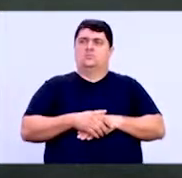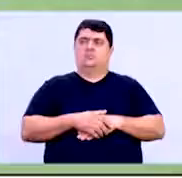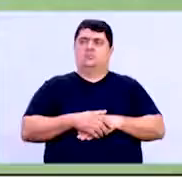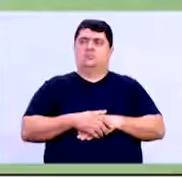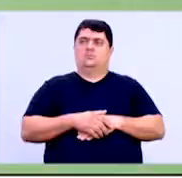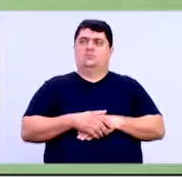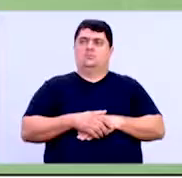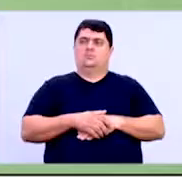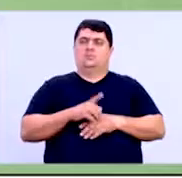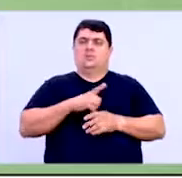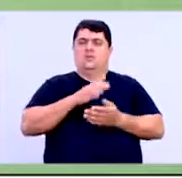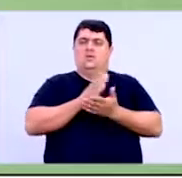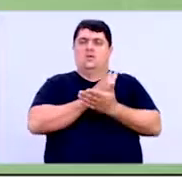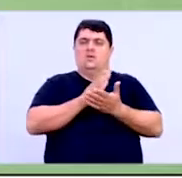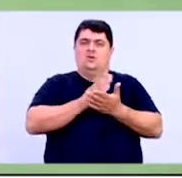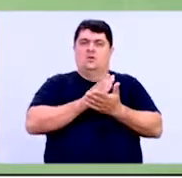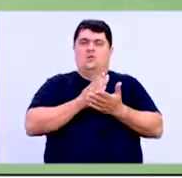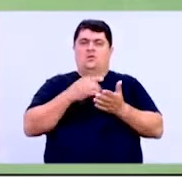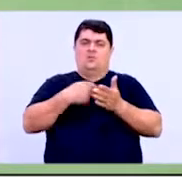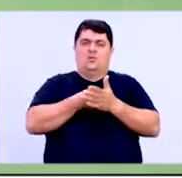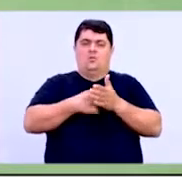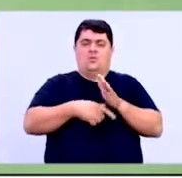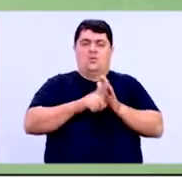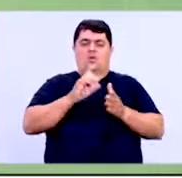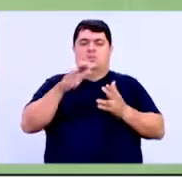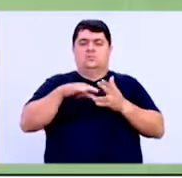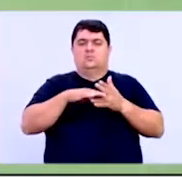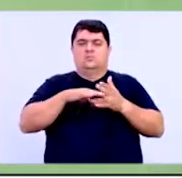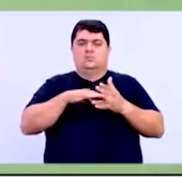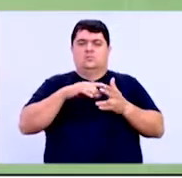pessoal trouxe algumas perguntas assim antes do intervalo sobre aquela nossa tabela de